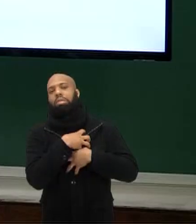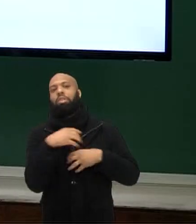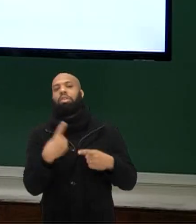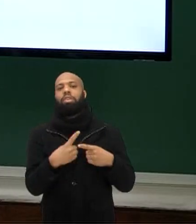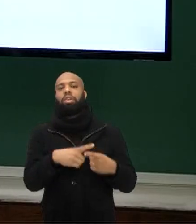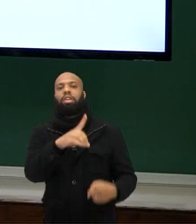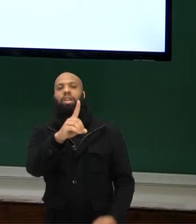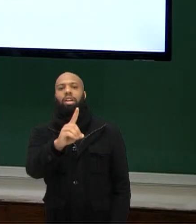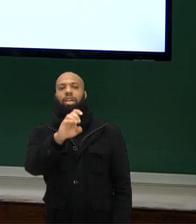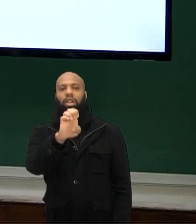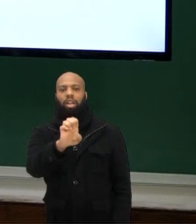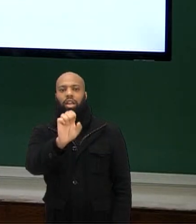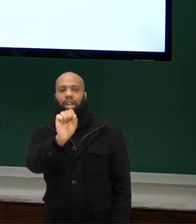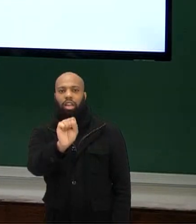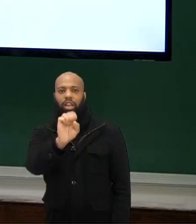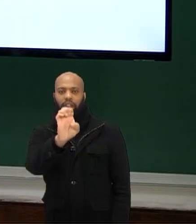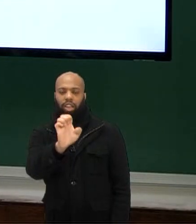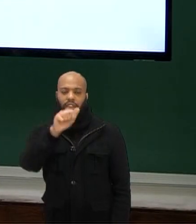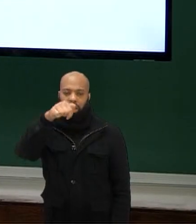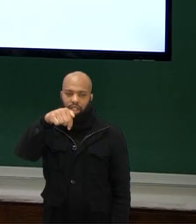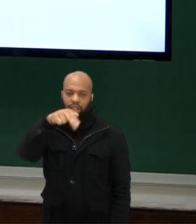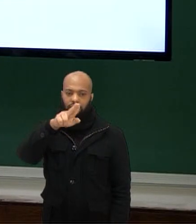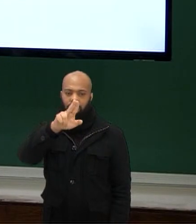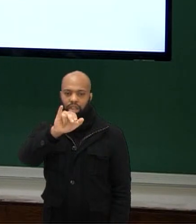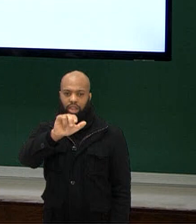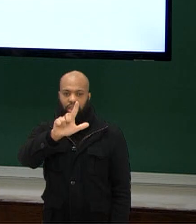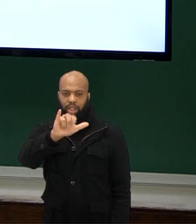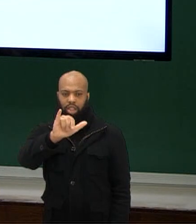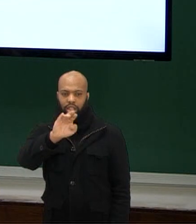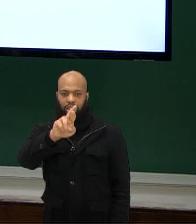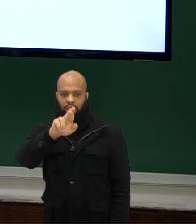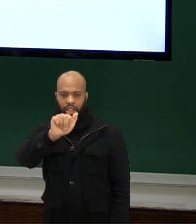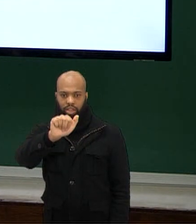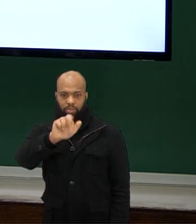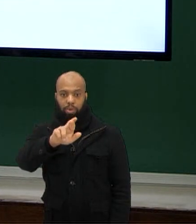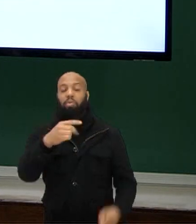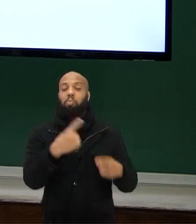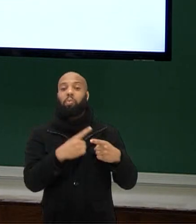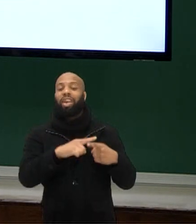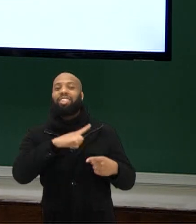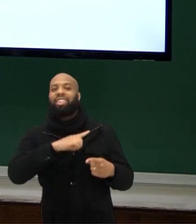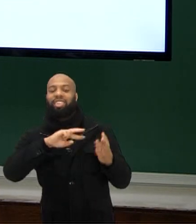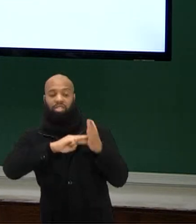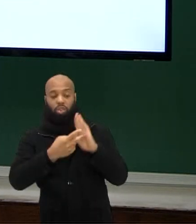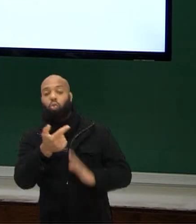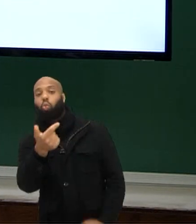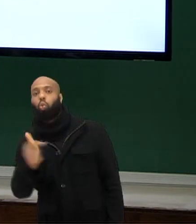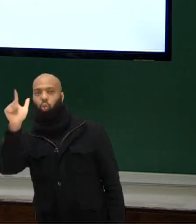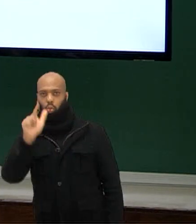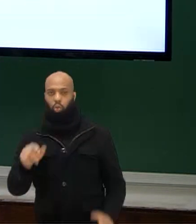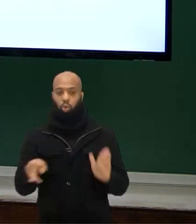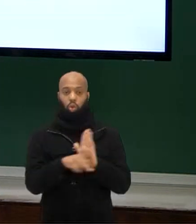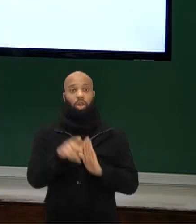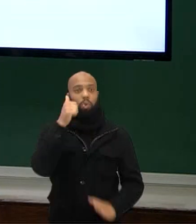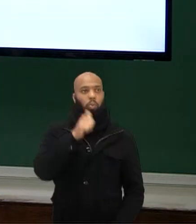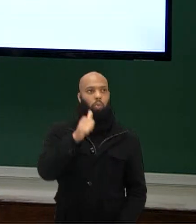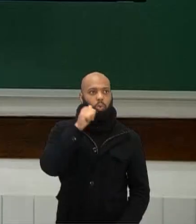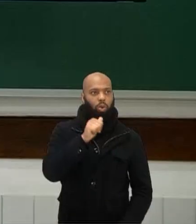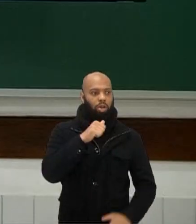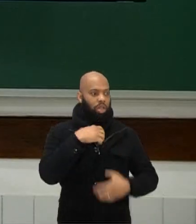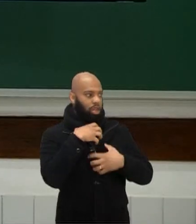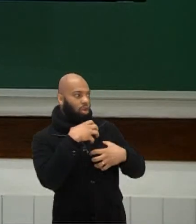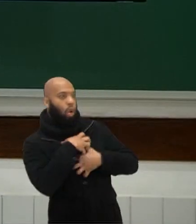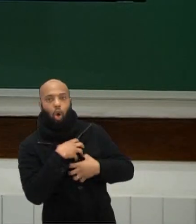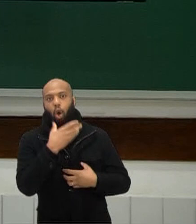esse desequilibrar um homem é porque ele traz ali um outro sentido, aquele sentido da mulher desequilibrar